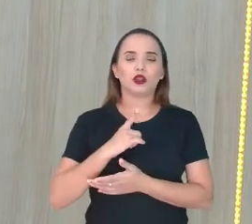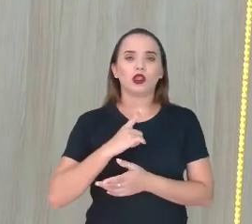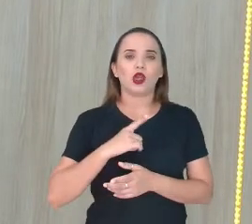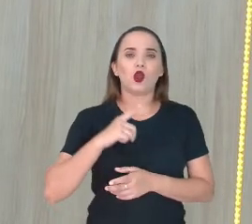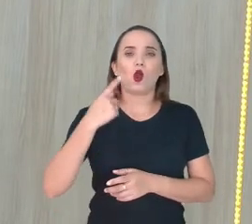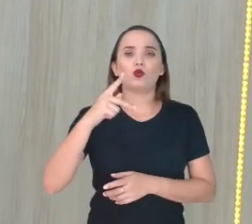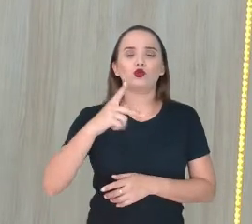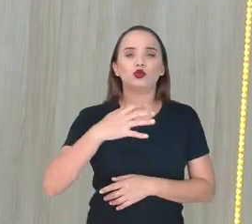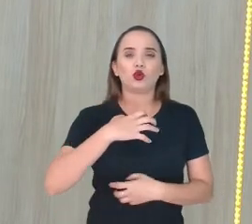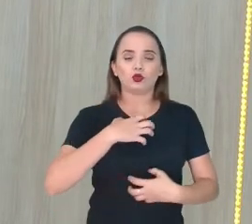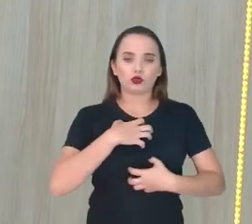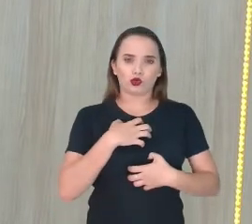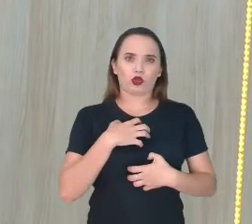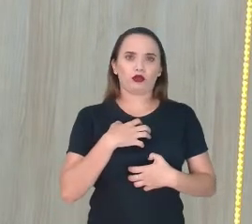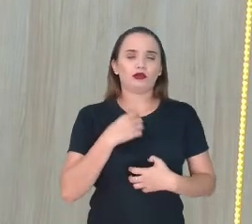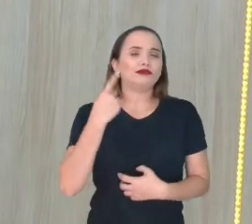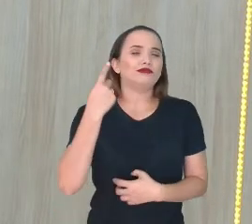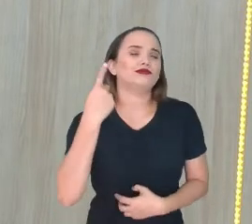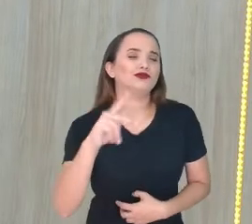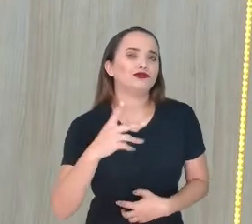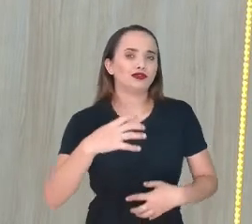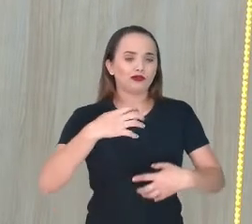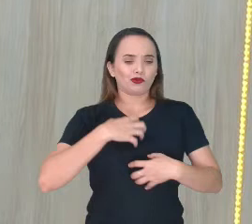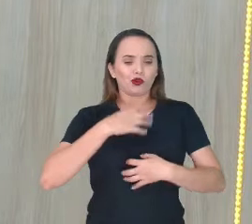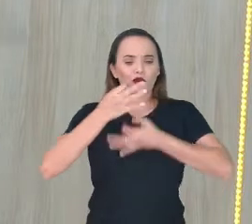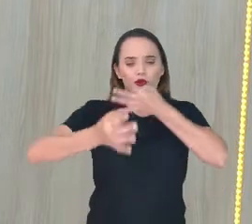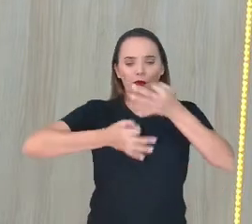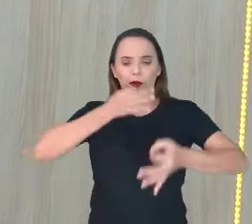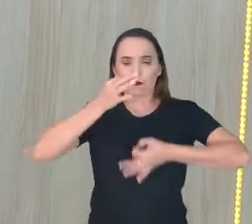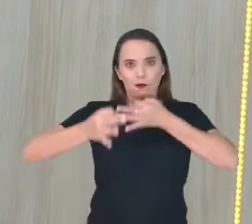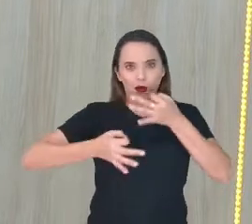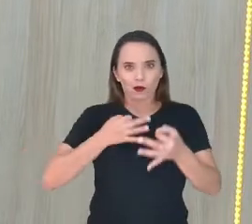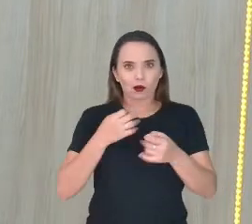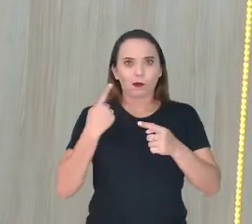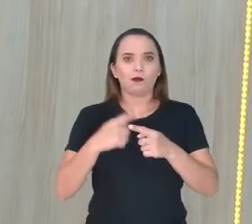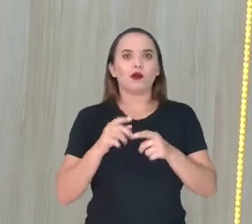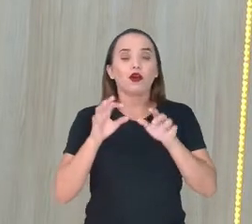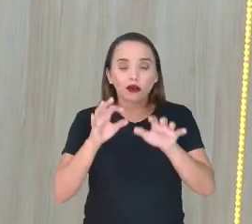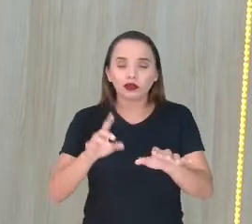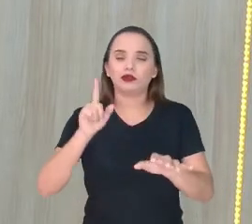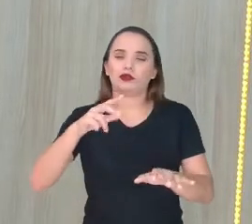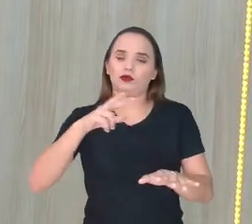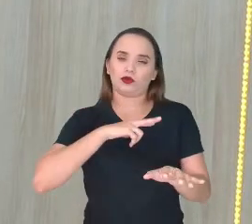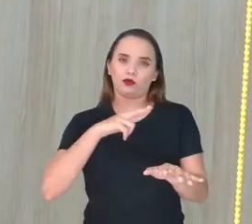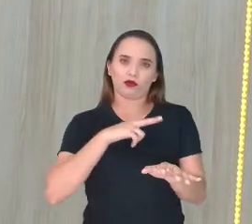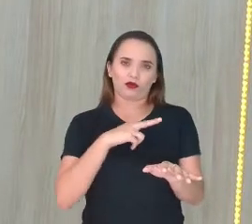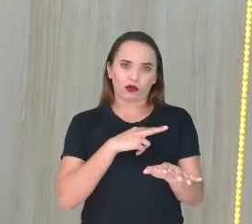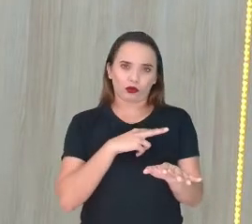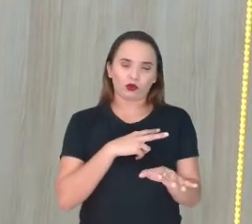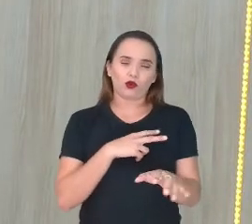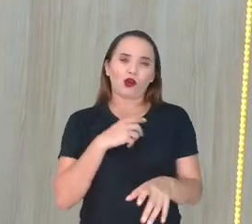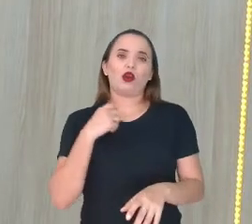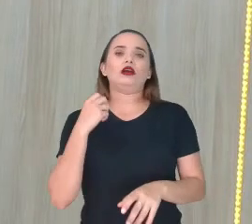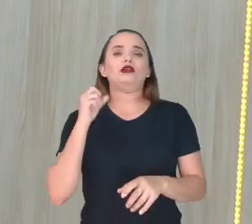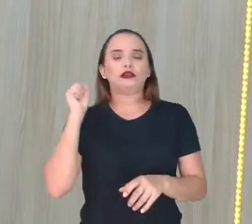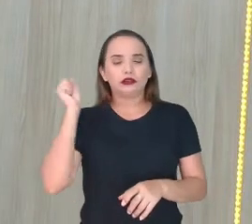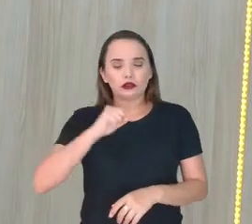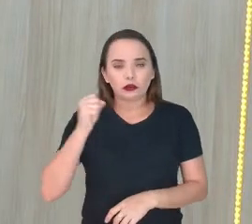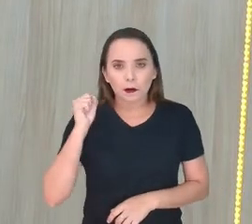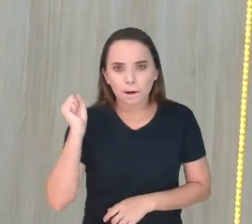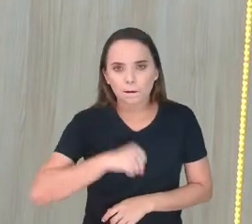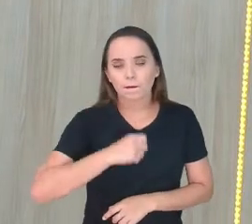seu, né, uma forma sua de argumentar, porque isso também é muito pessoal, mesmo que a gente tenha vários